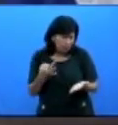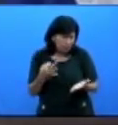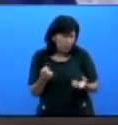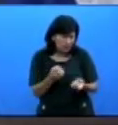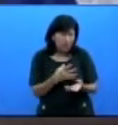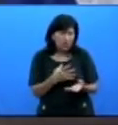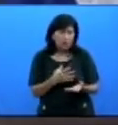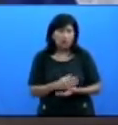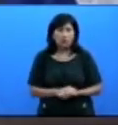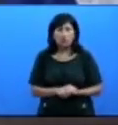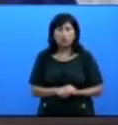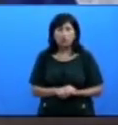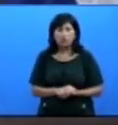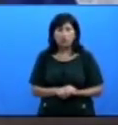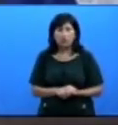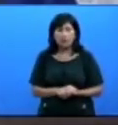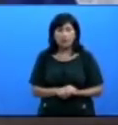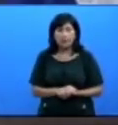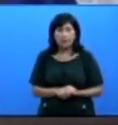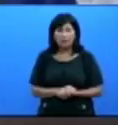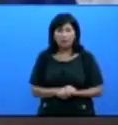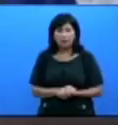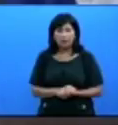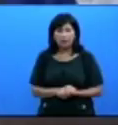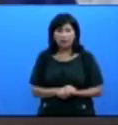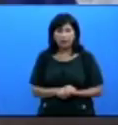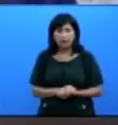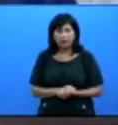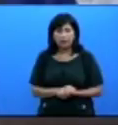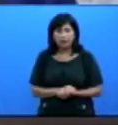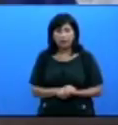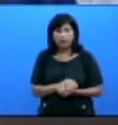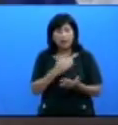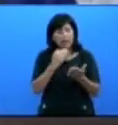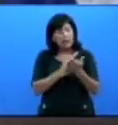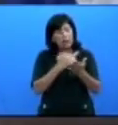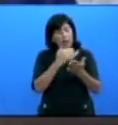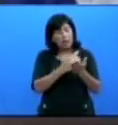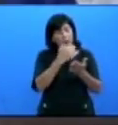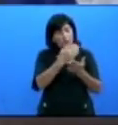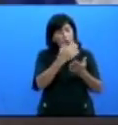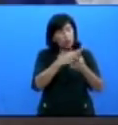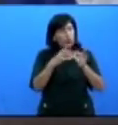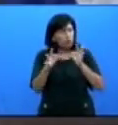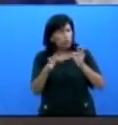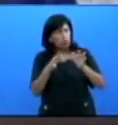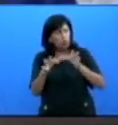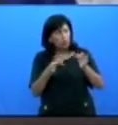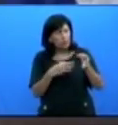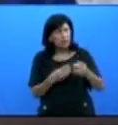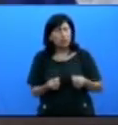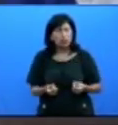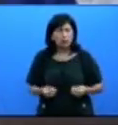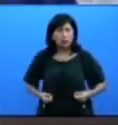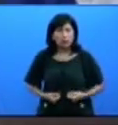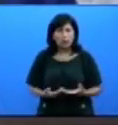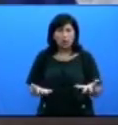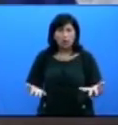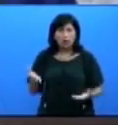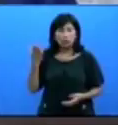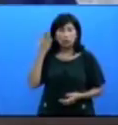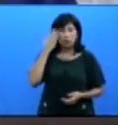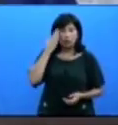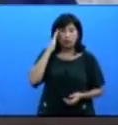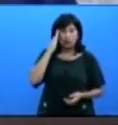ouvidos na hora da elaboração da proposta orçamentária. Temos certeza que o Conselho de Políticas